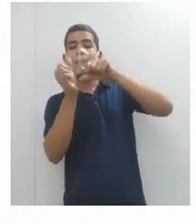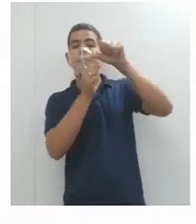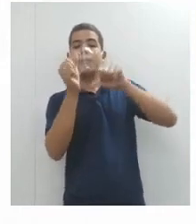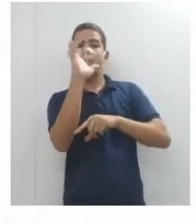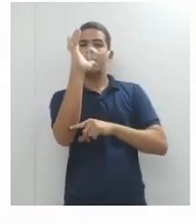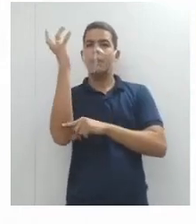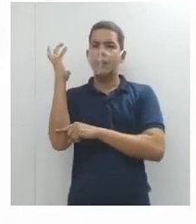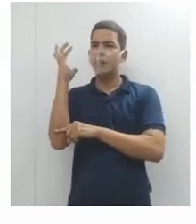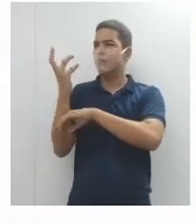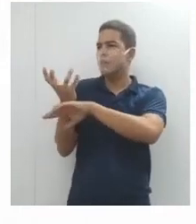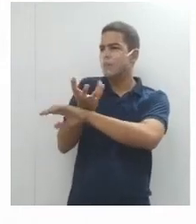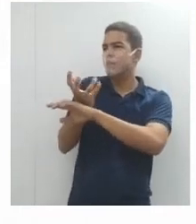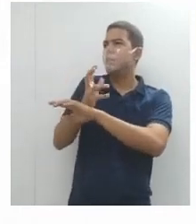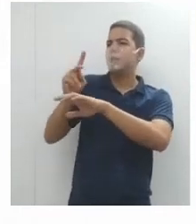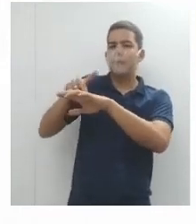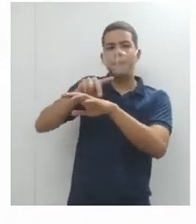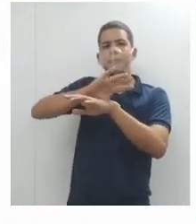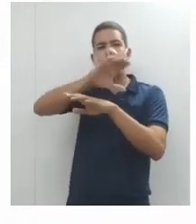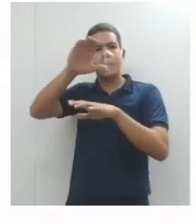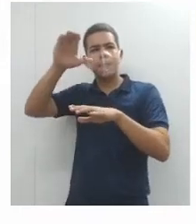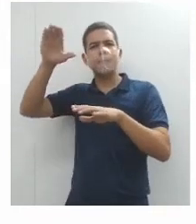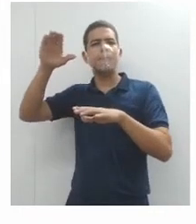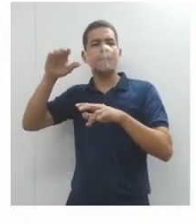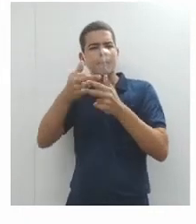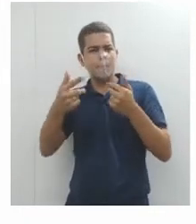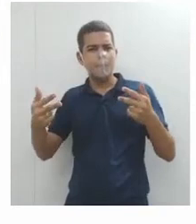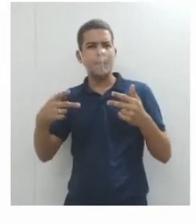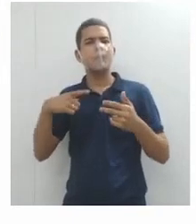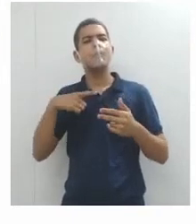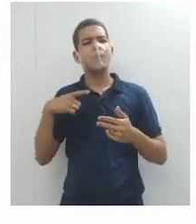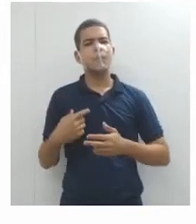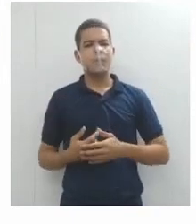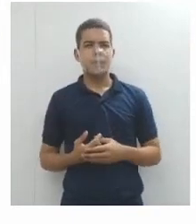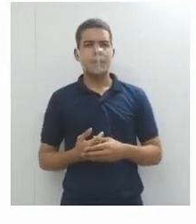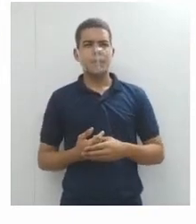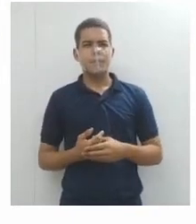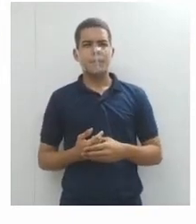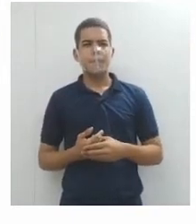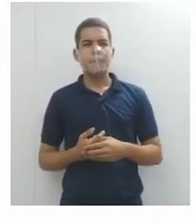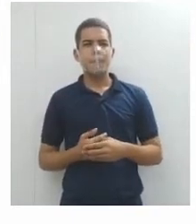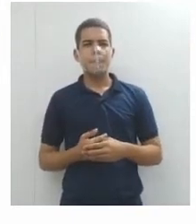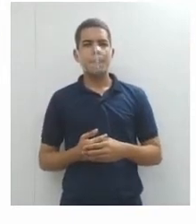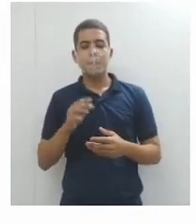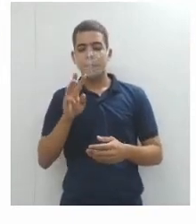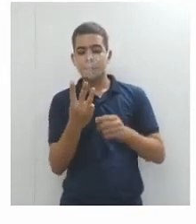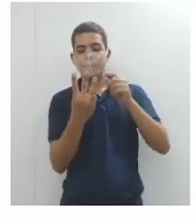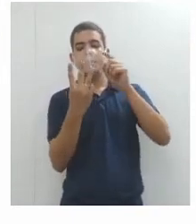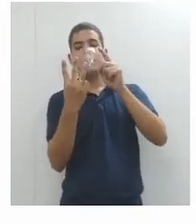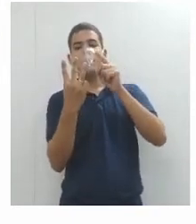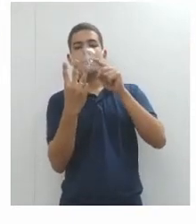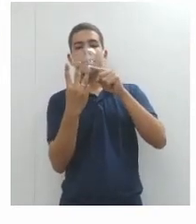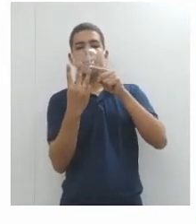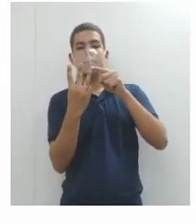campo, né? Montanhas, né? Uma grama, tá? No chão. E aí, no terceiro